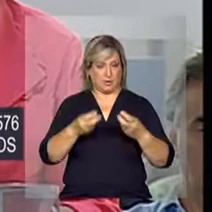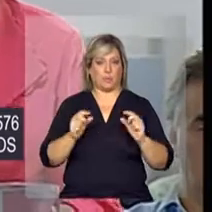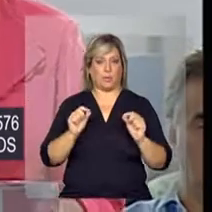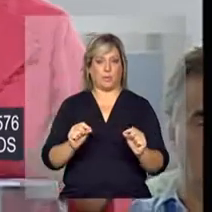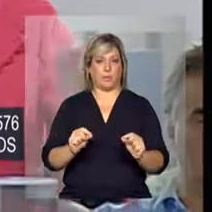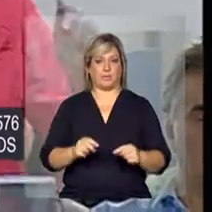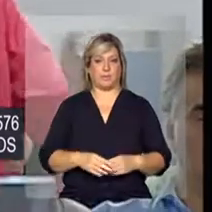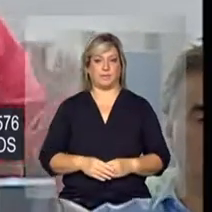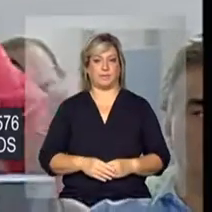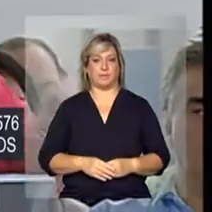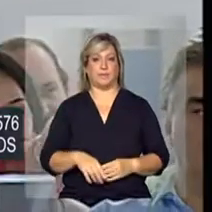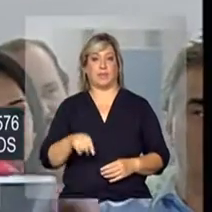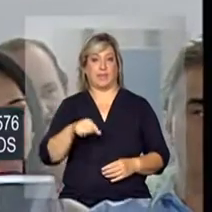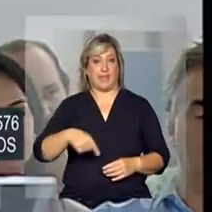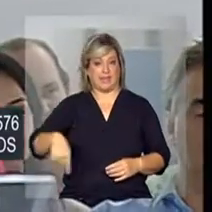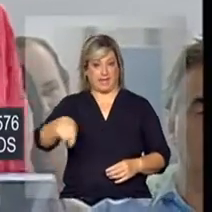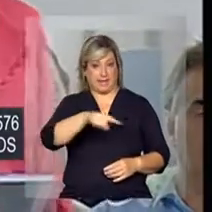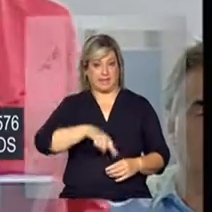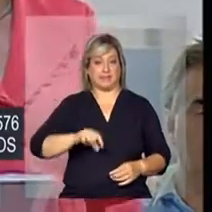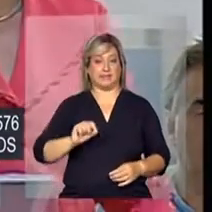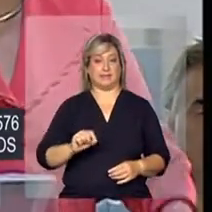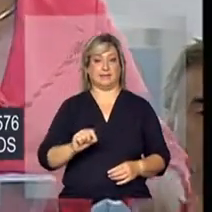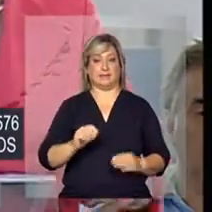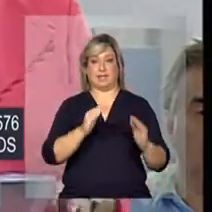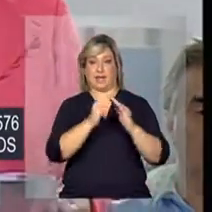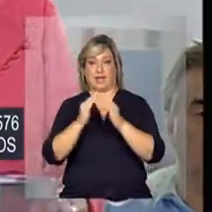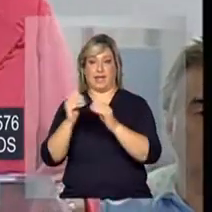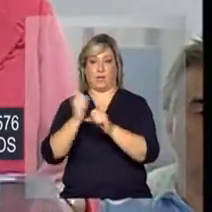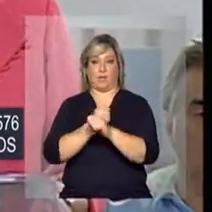é. Essa moradia